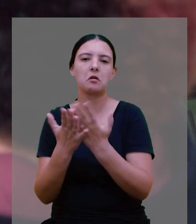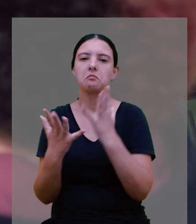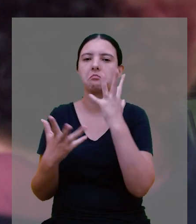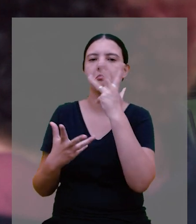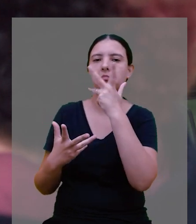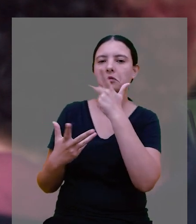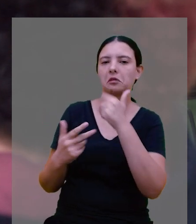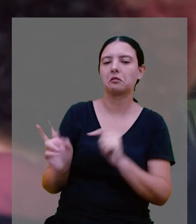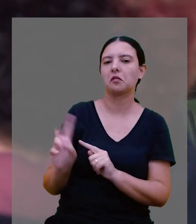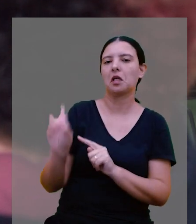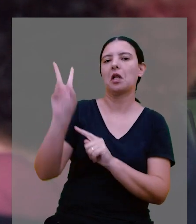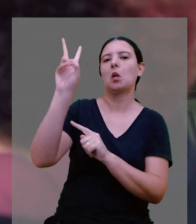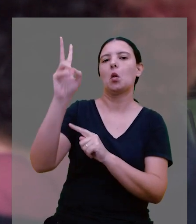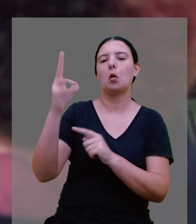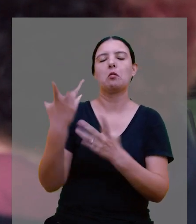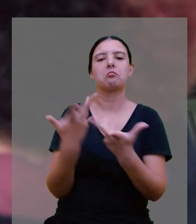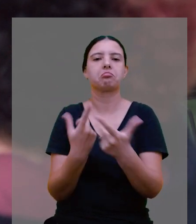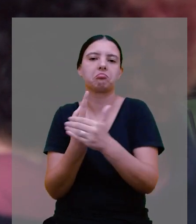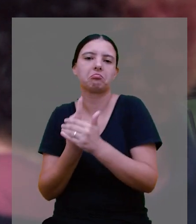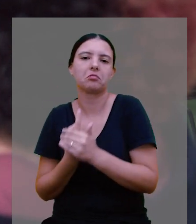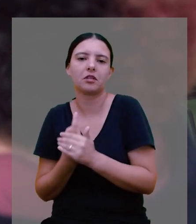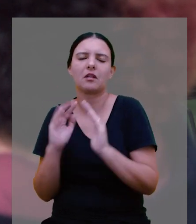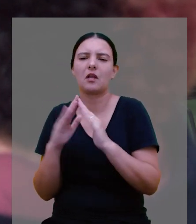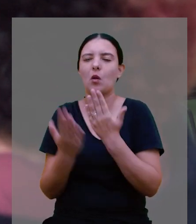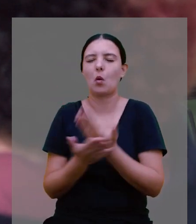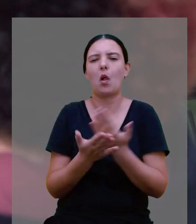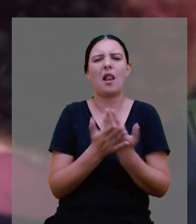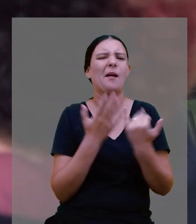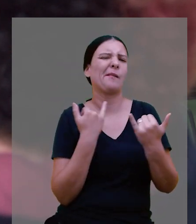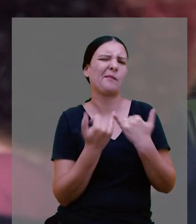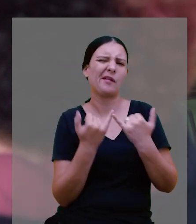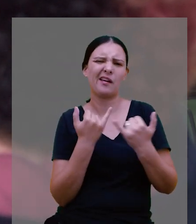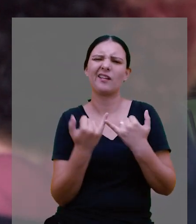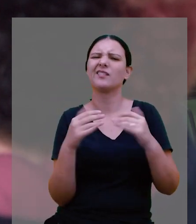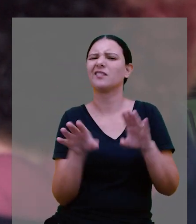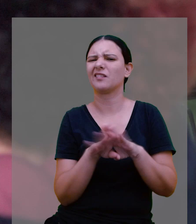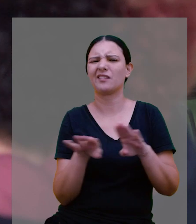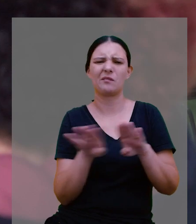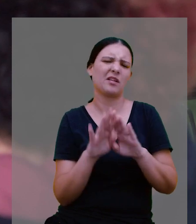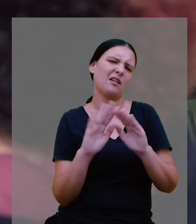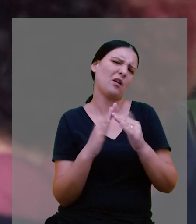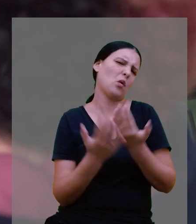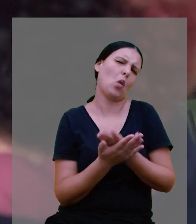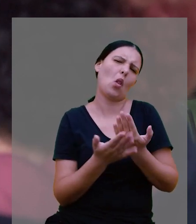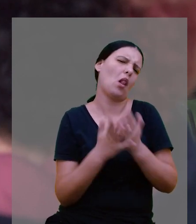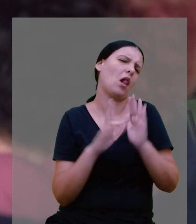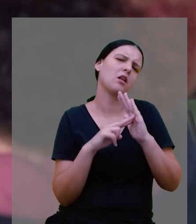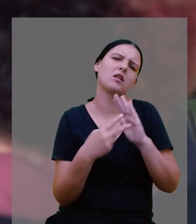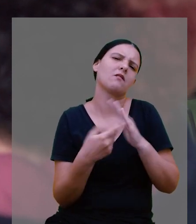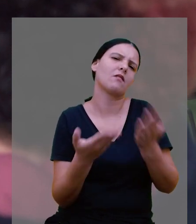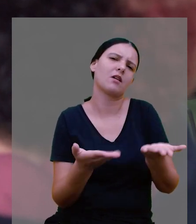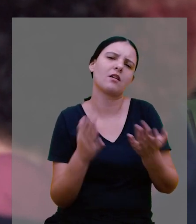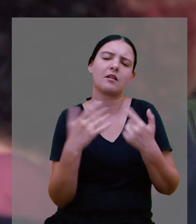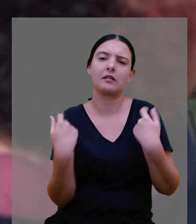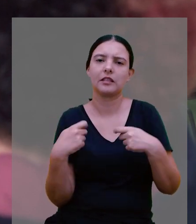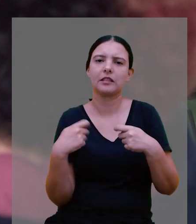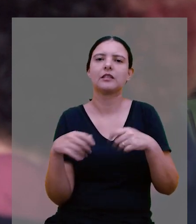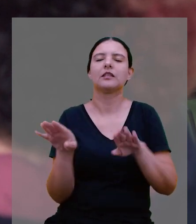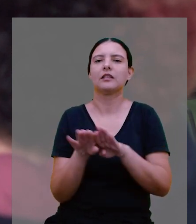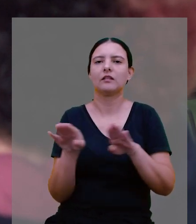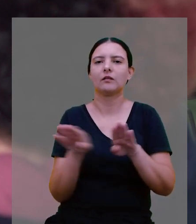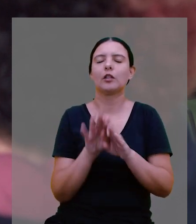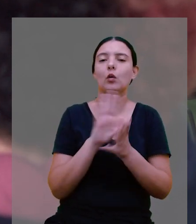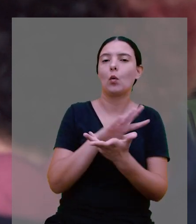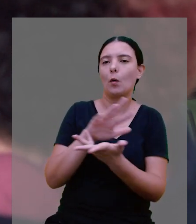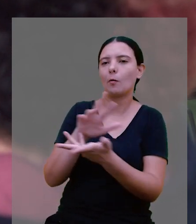lá dentro. E uma escola descuidada parece que também se descuida do que a escola representa. Então é preciso uma leitura de mundo